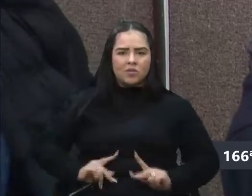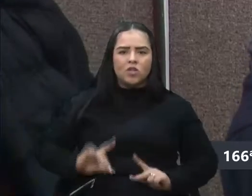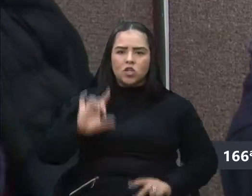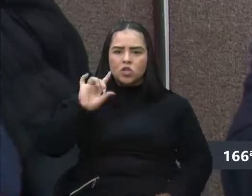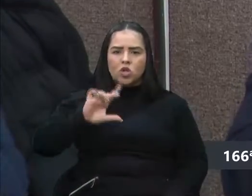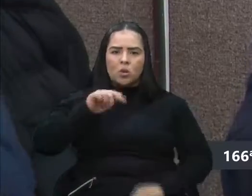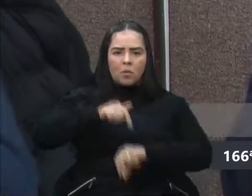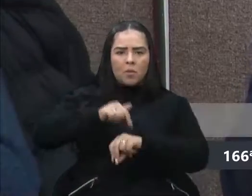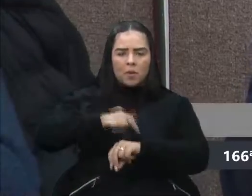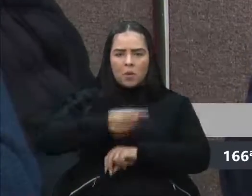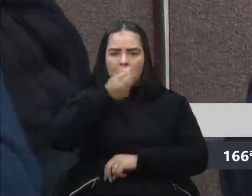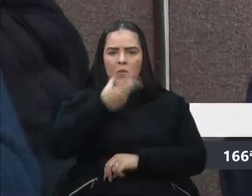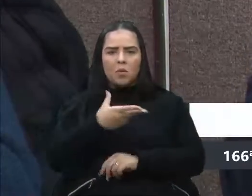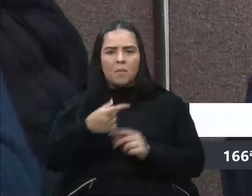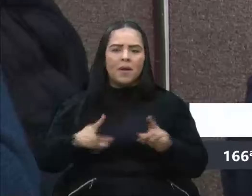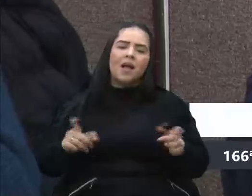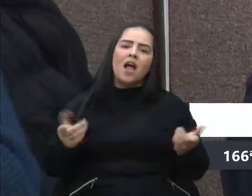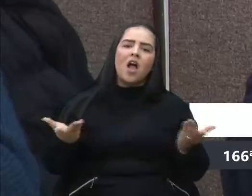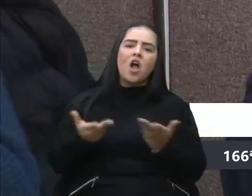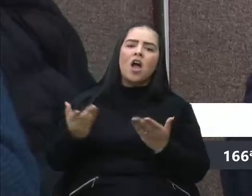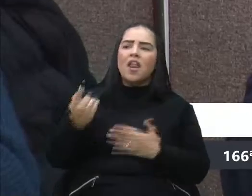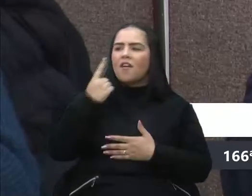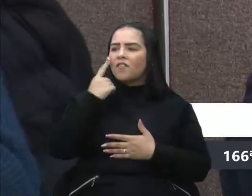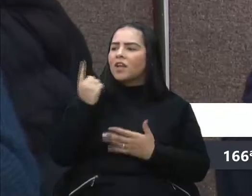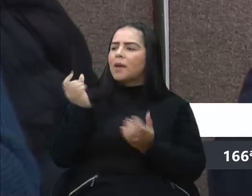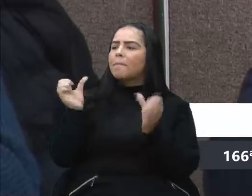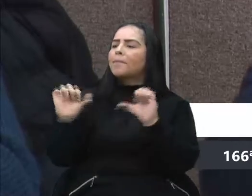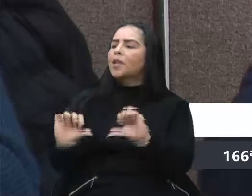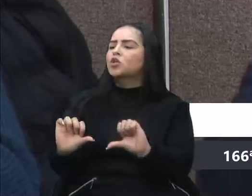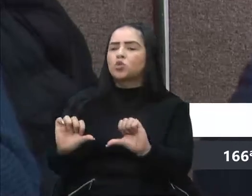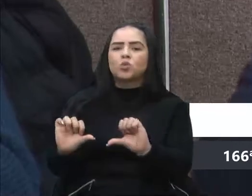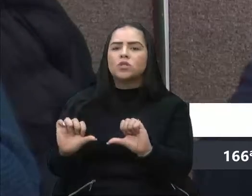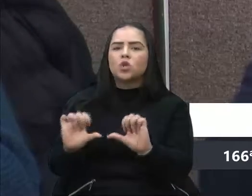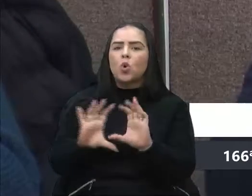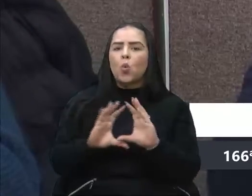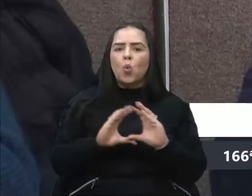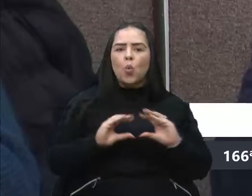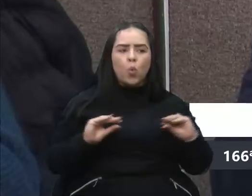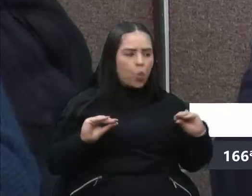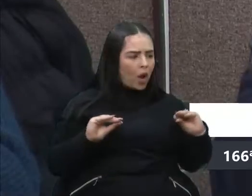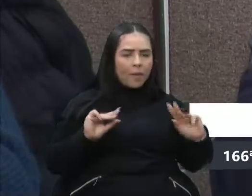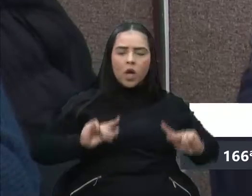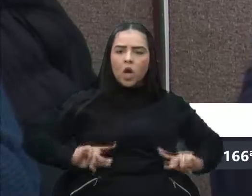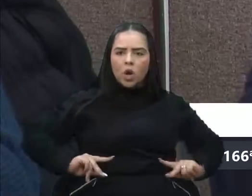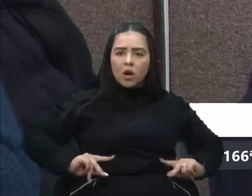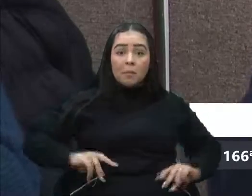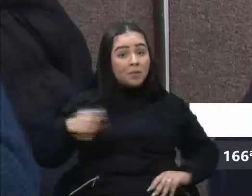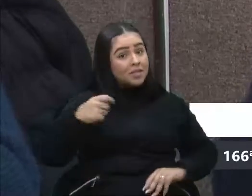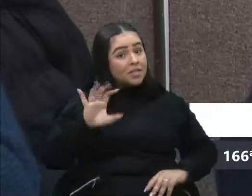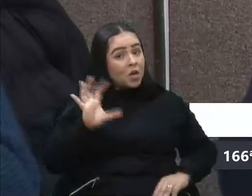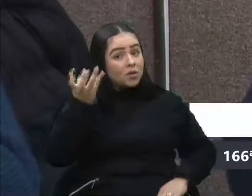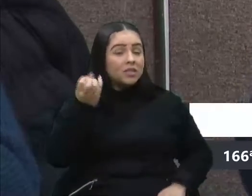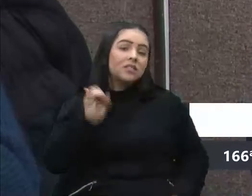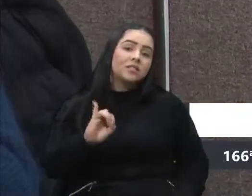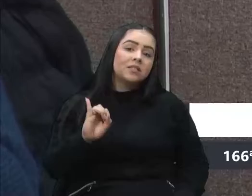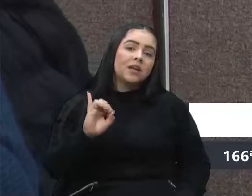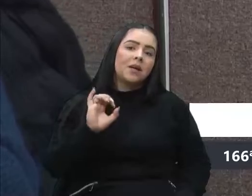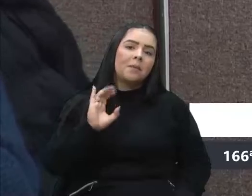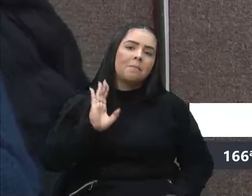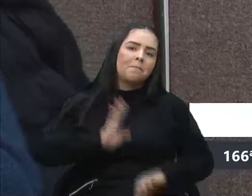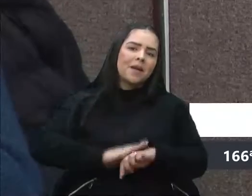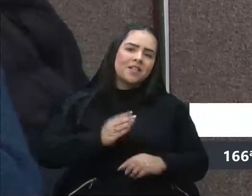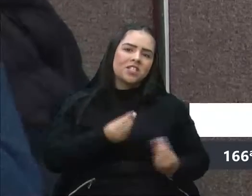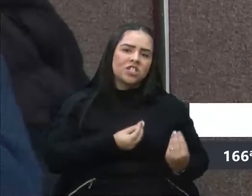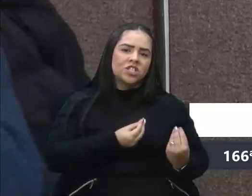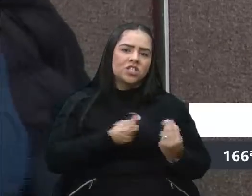boas. Agora apareceu prejuízo aí, sumiram. A festa da uva, ela tem que acontecer. Se tiver que dar mais um aporte para a festa da